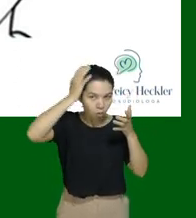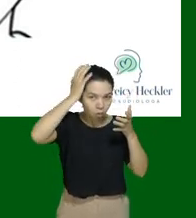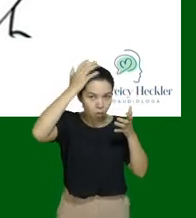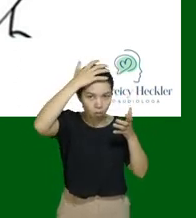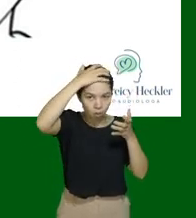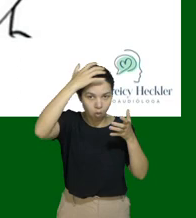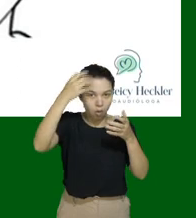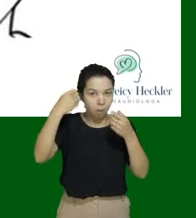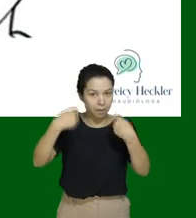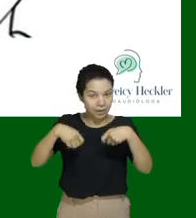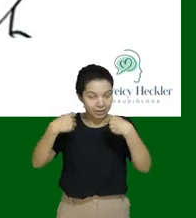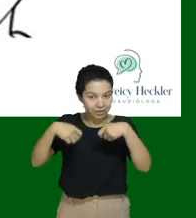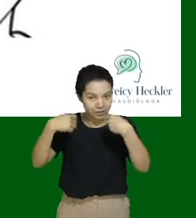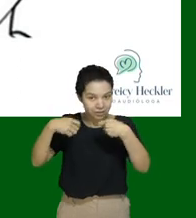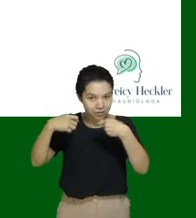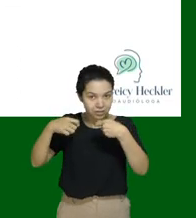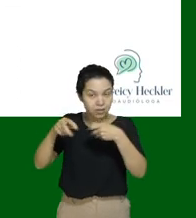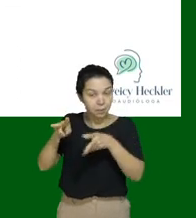fazer o processamento.